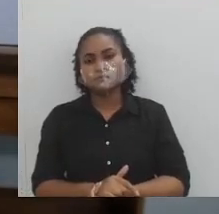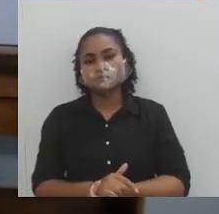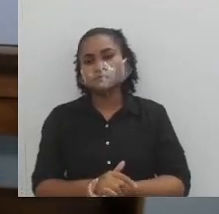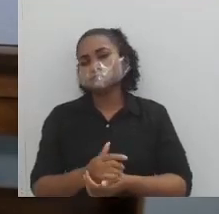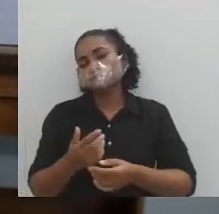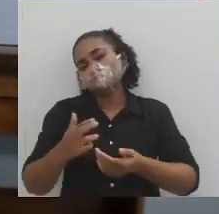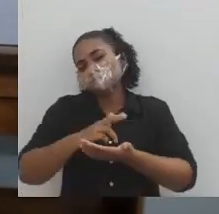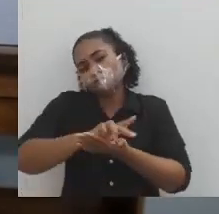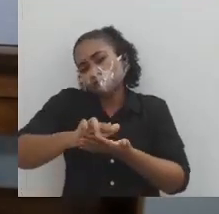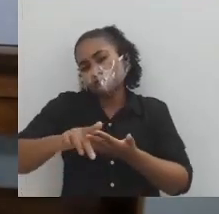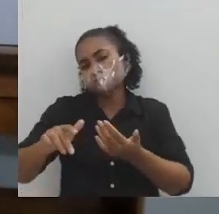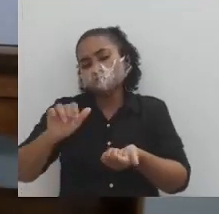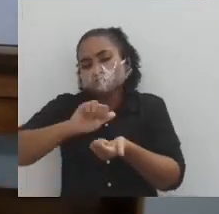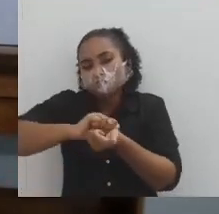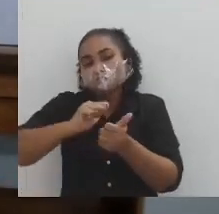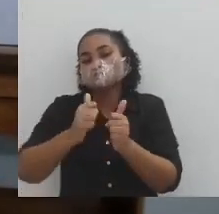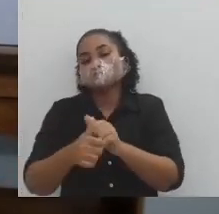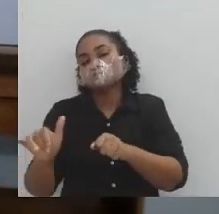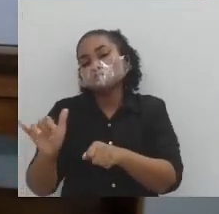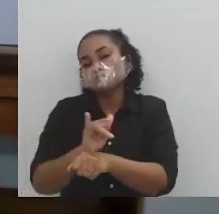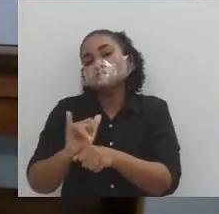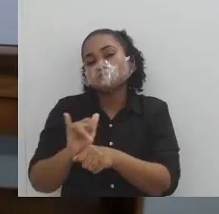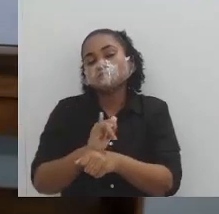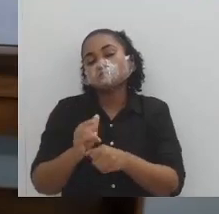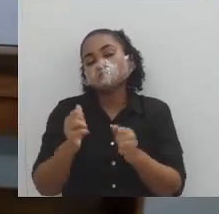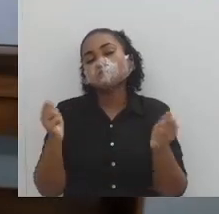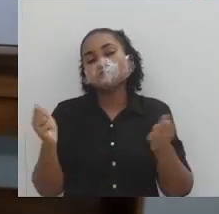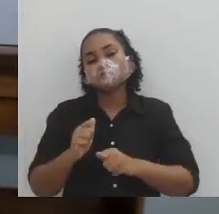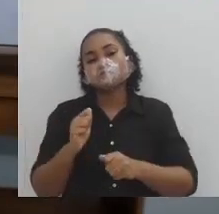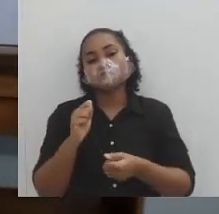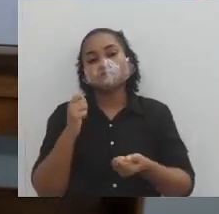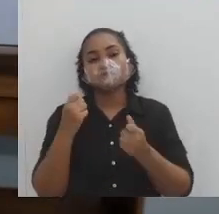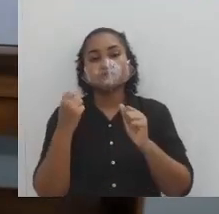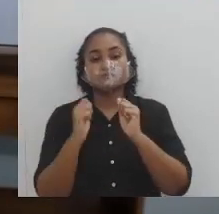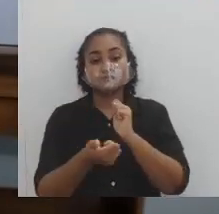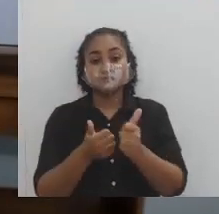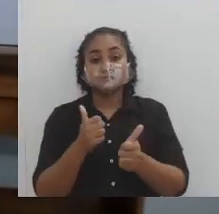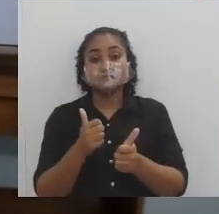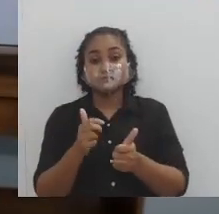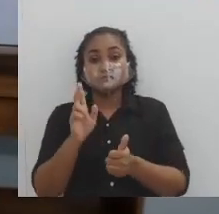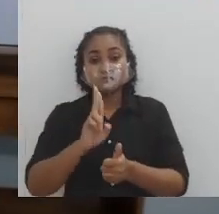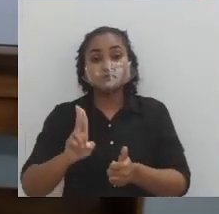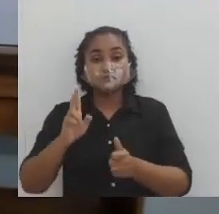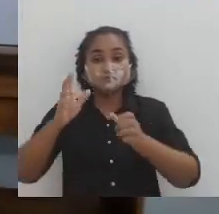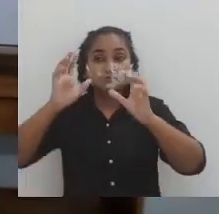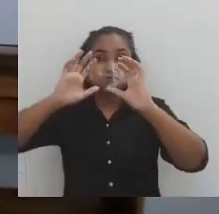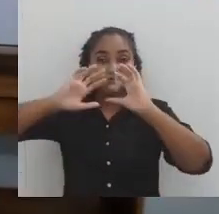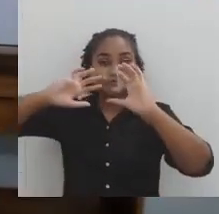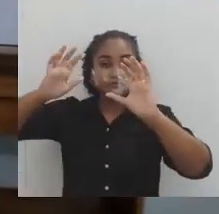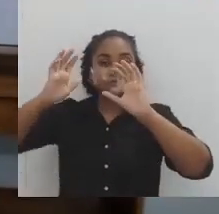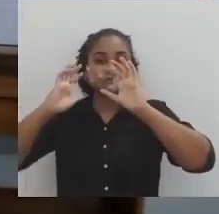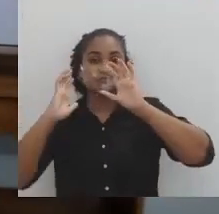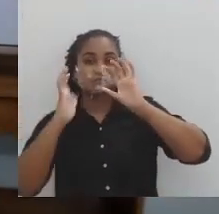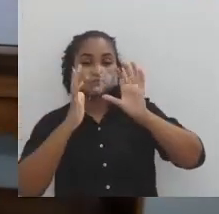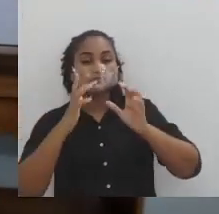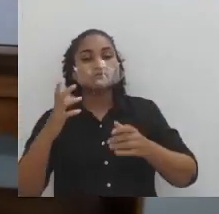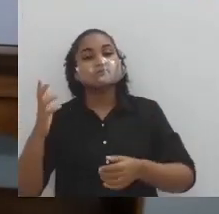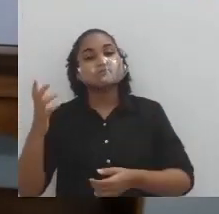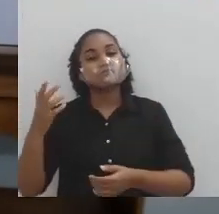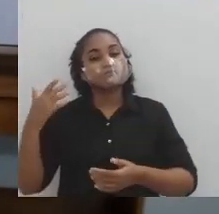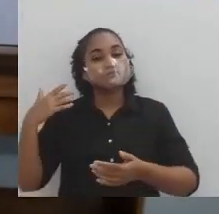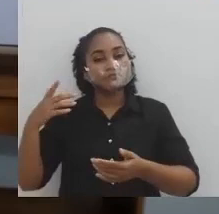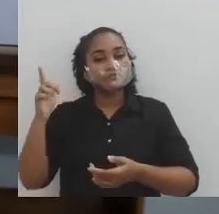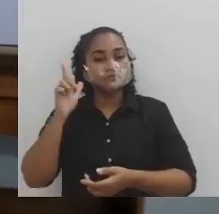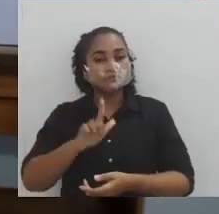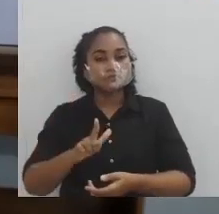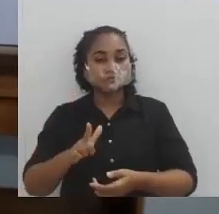enfim, pode aí fazer diversos jogos esportivos com a bola de vôlei. Novamente falando da minha infância, eu